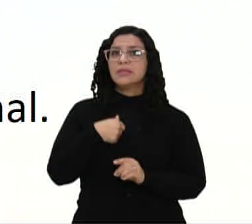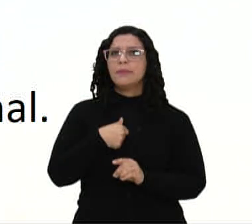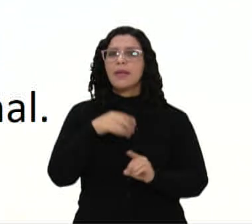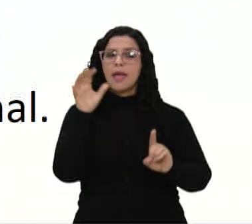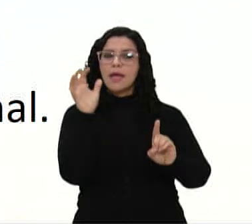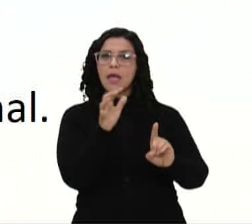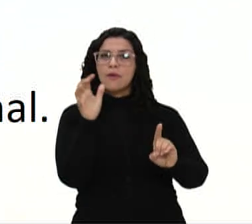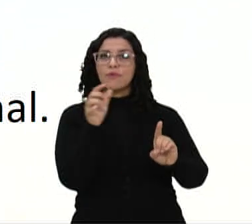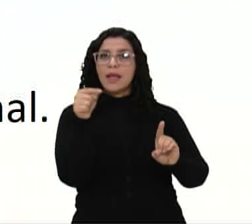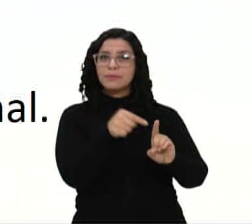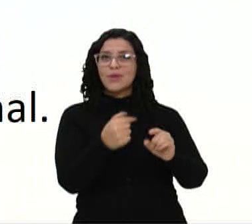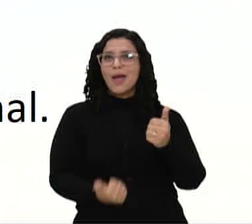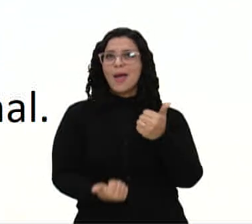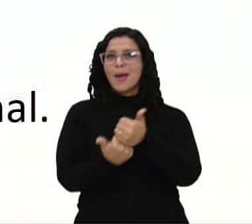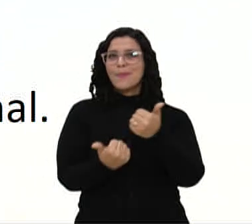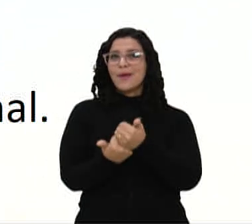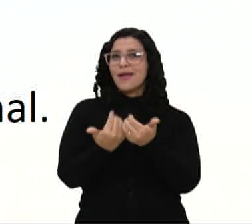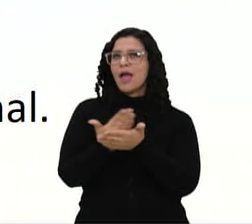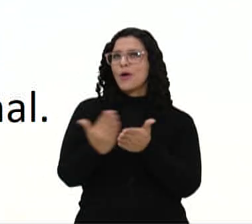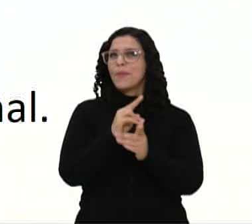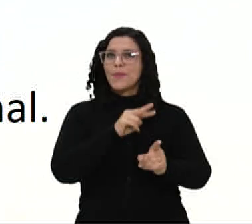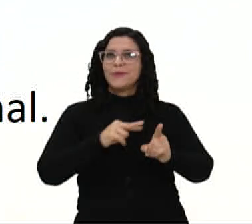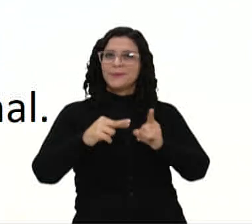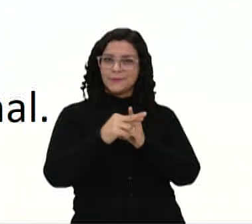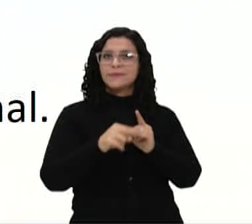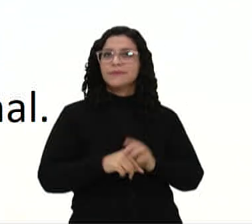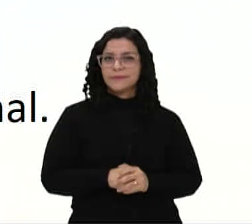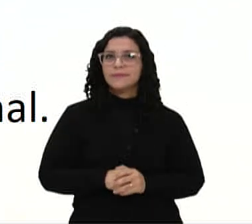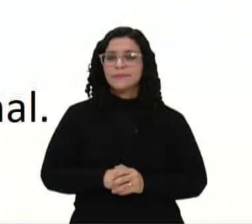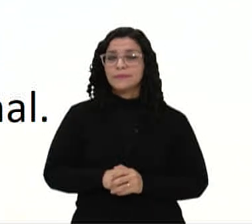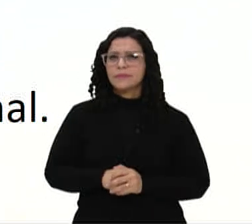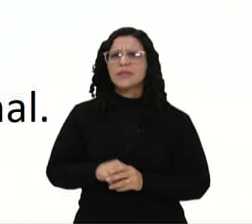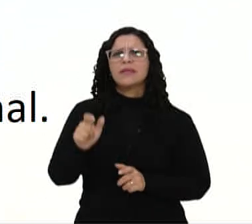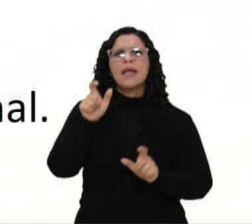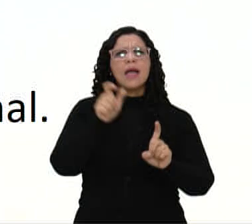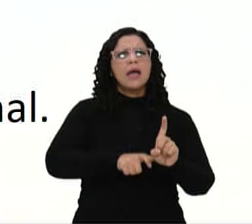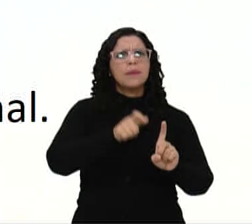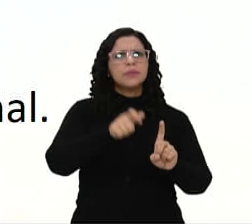persuadir alguém a apoiar determinado ponto de vista. Quem é o